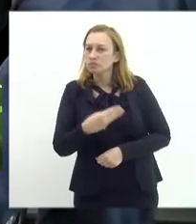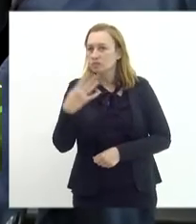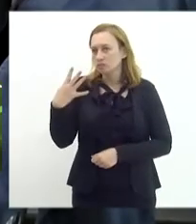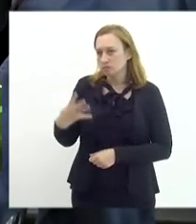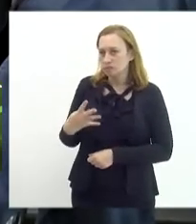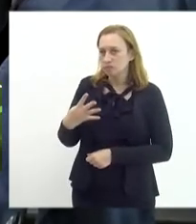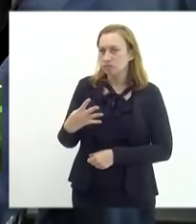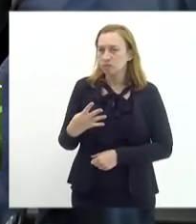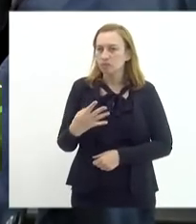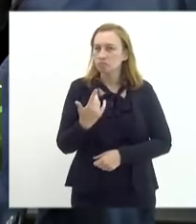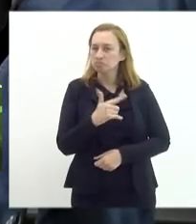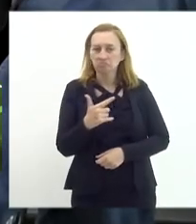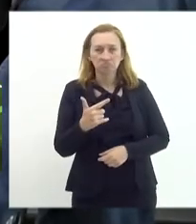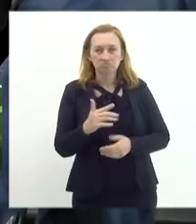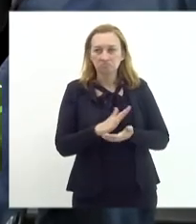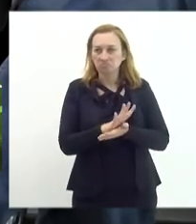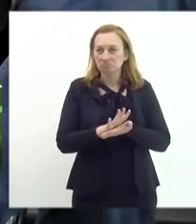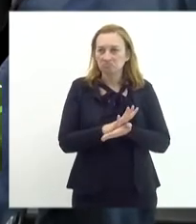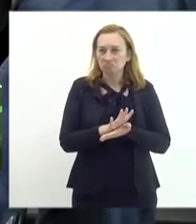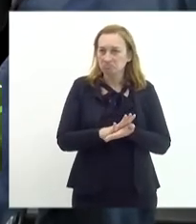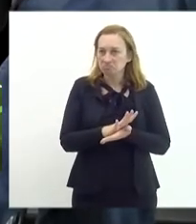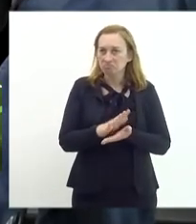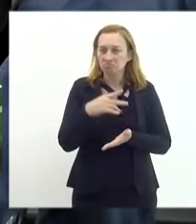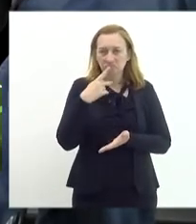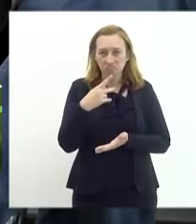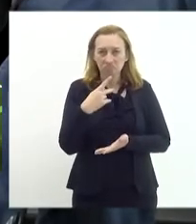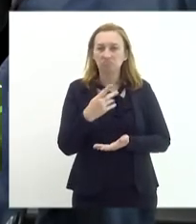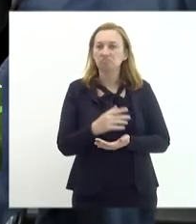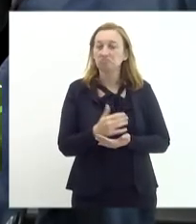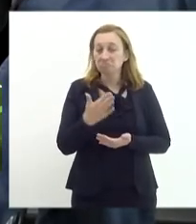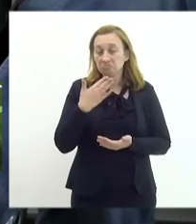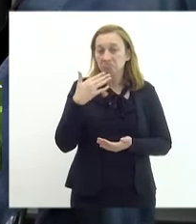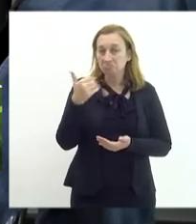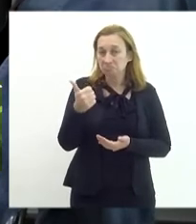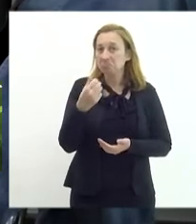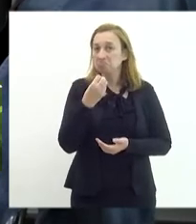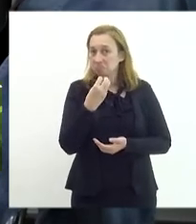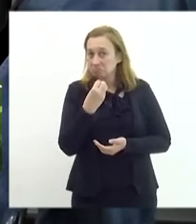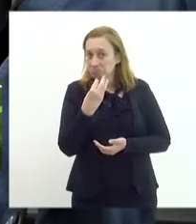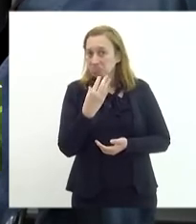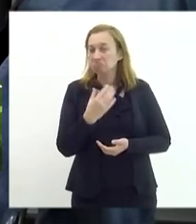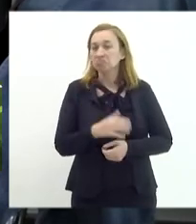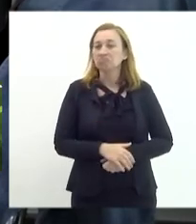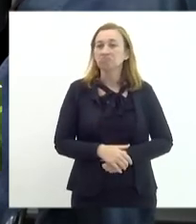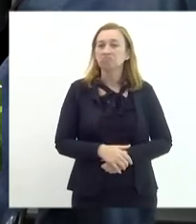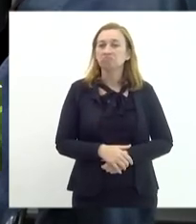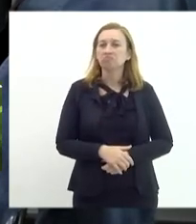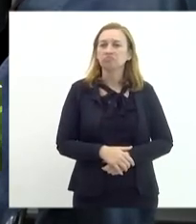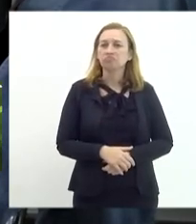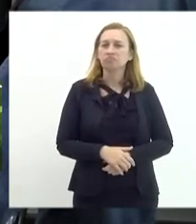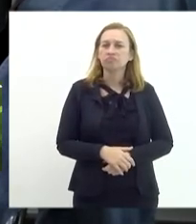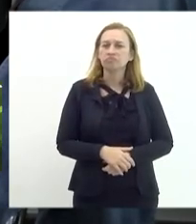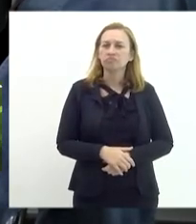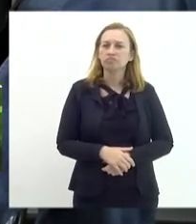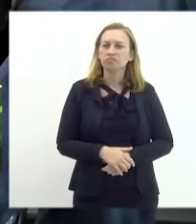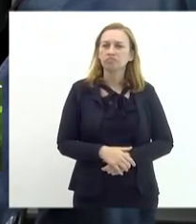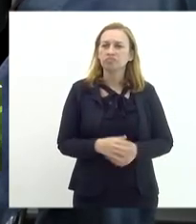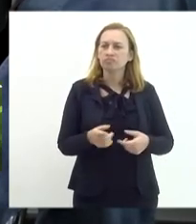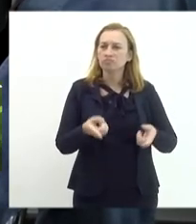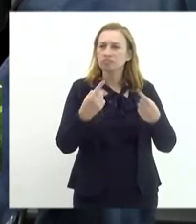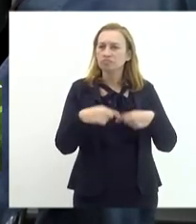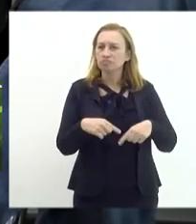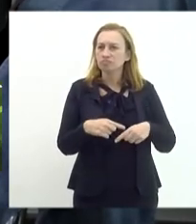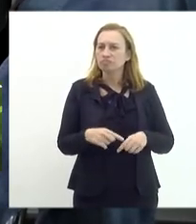temos qualquer consideração, acho que foi uma melhora significativa. Vou pular para